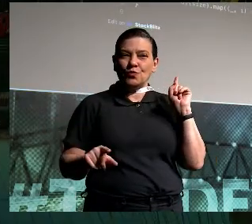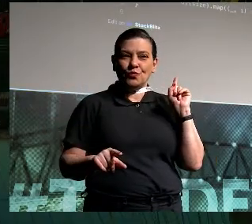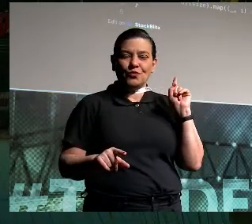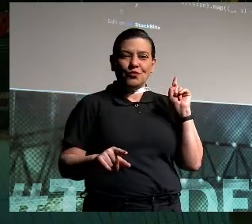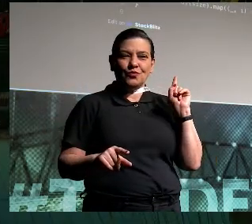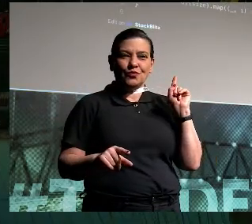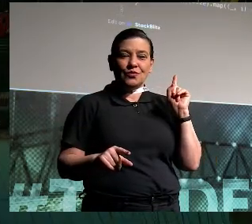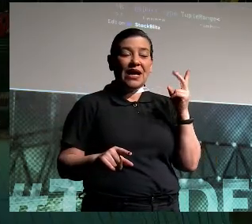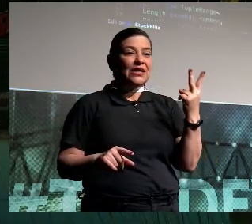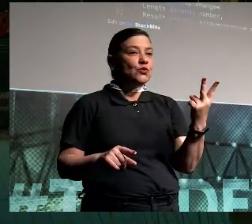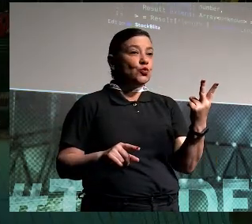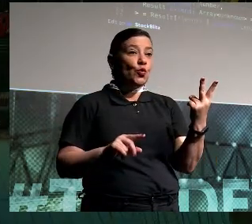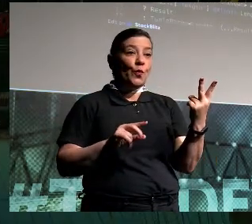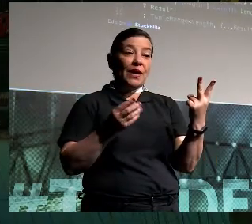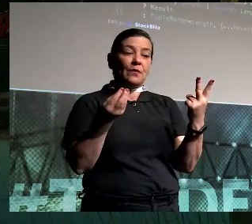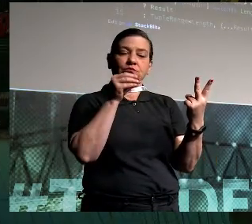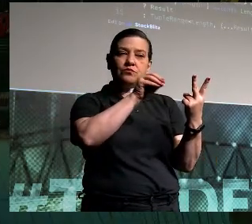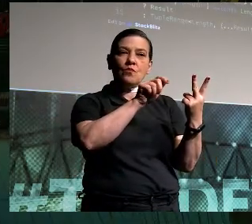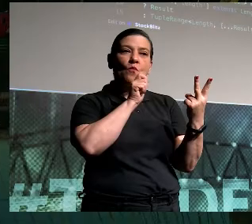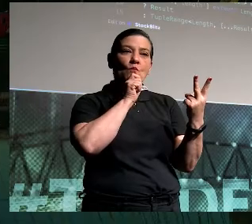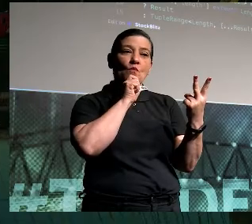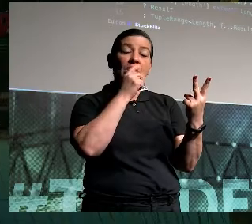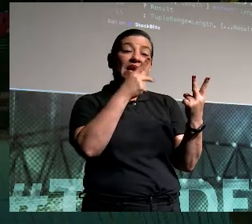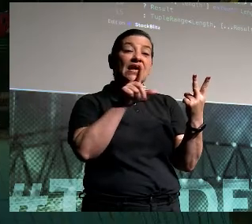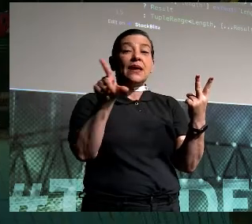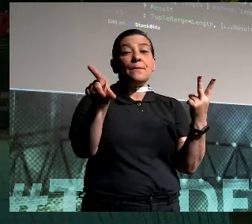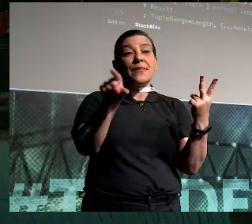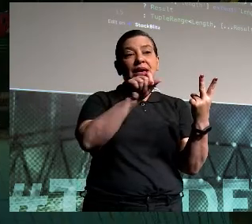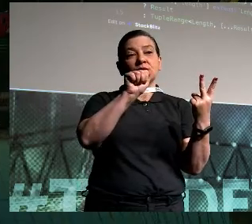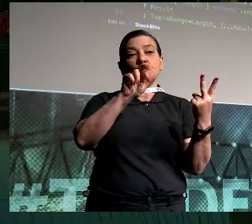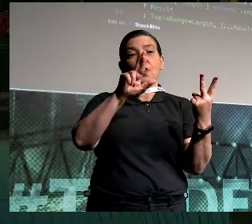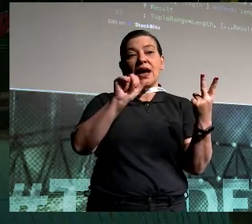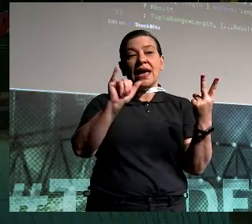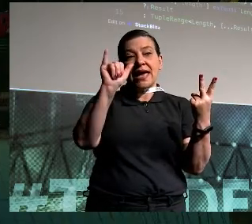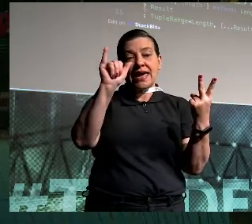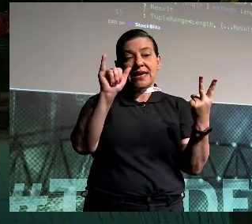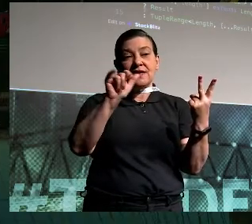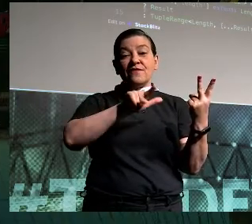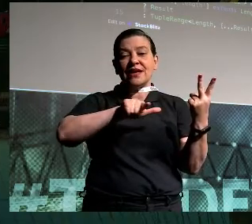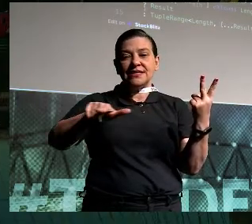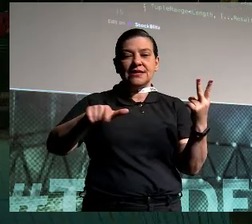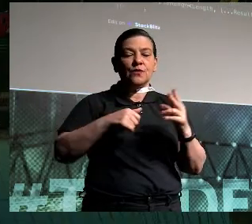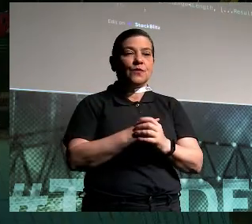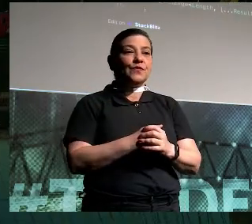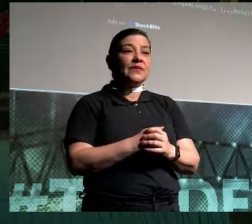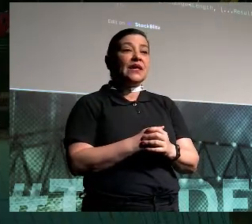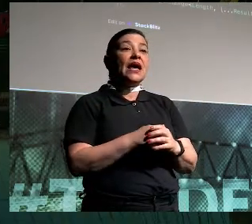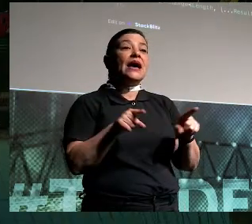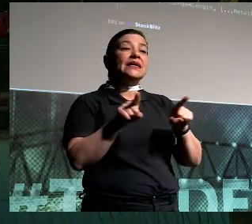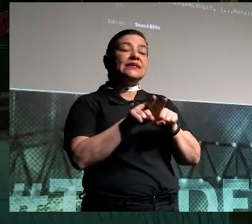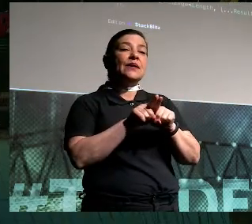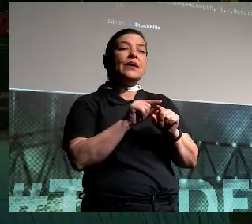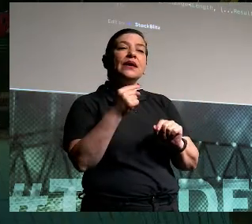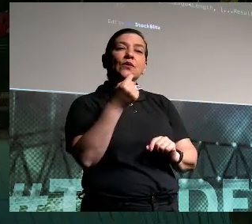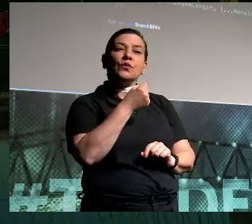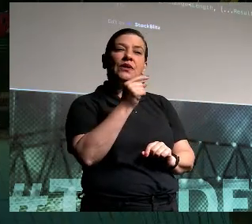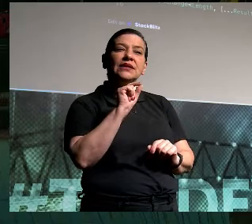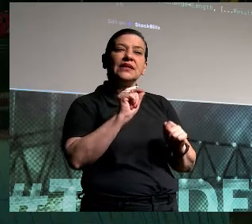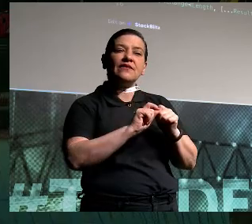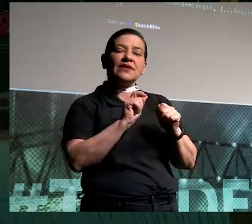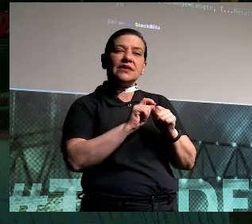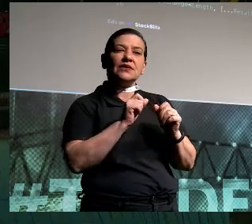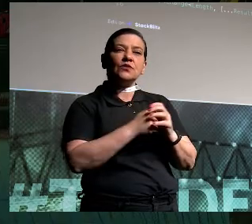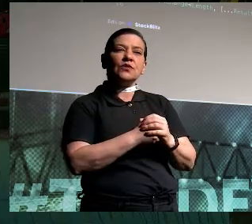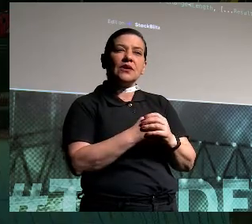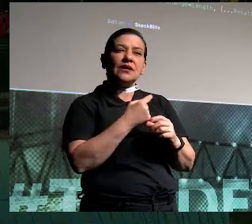parâmetro dessa tupla, então, por padrão, ele está pegando esse array vazio. E daí ele está fazendo aqui o meu ternário, ele está fazendo um if aqui,